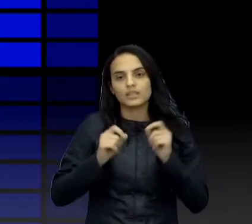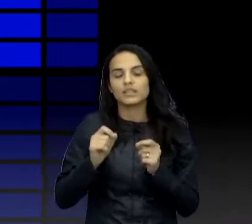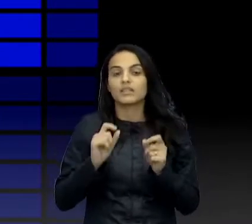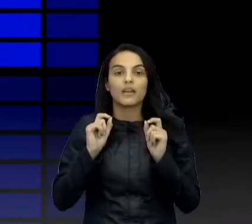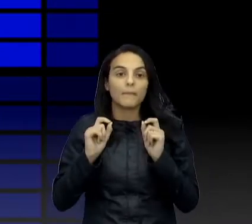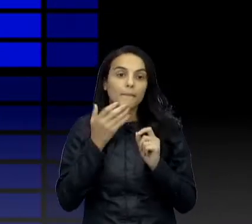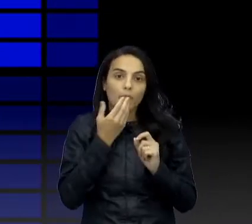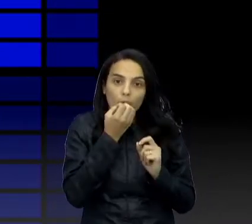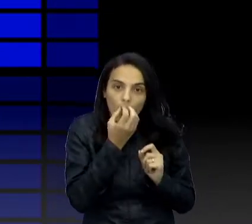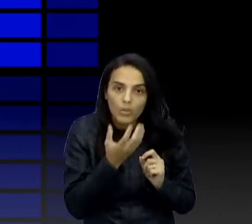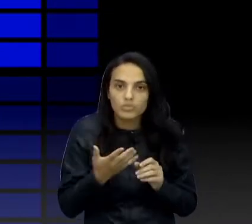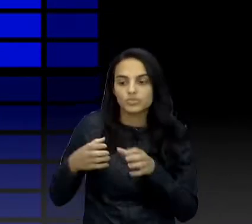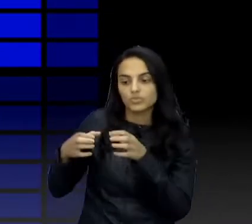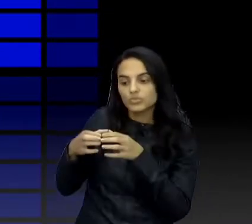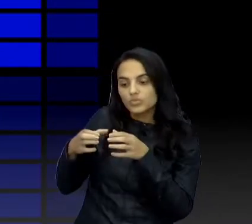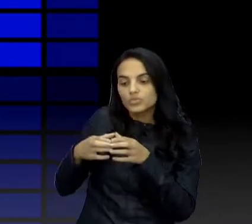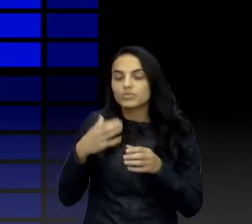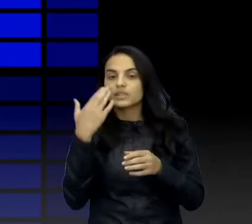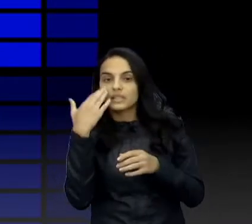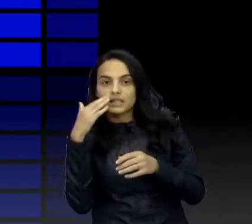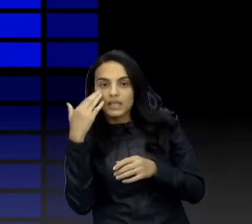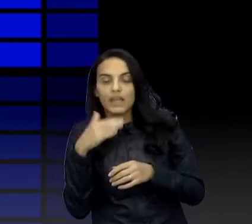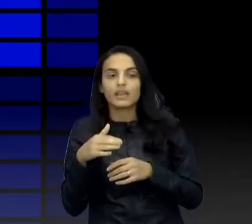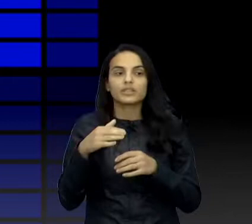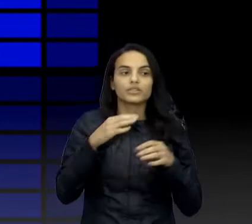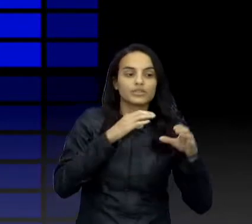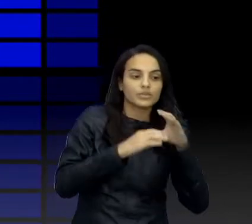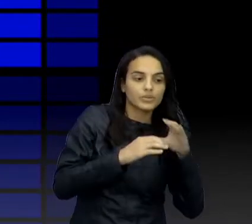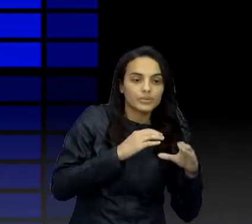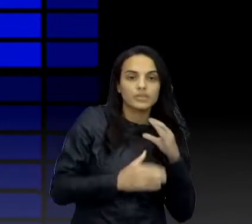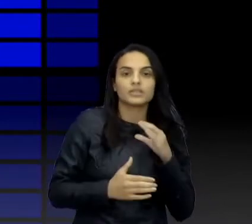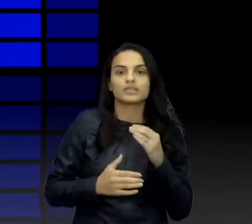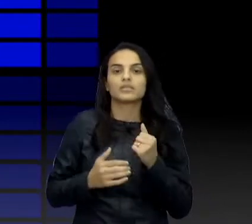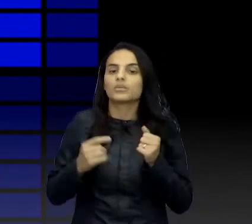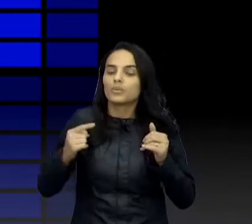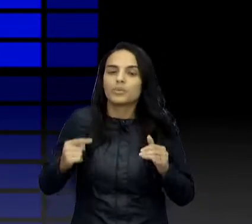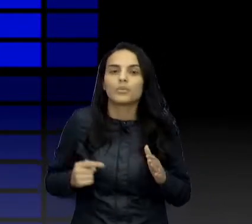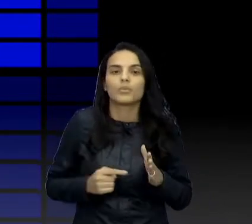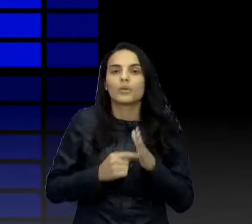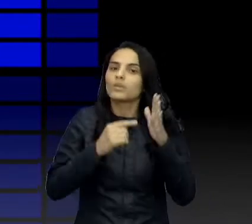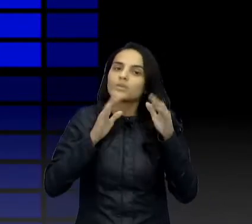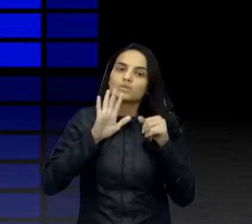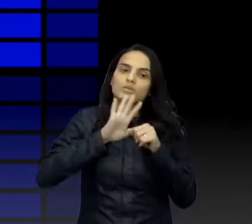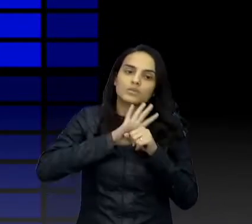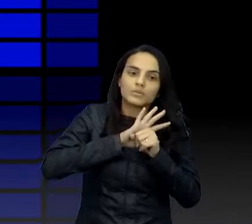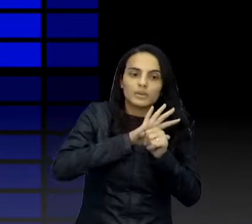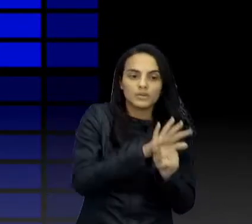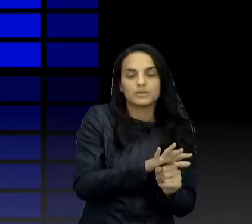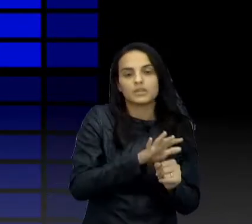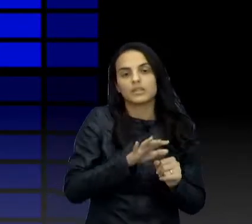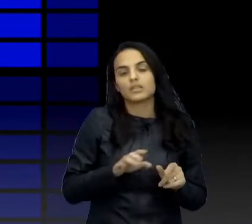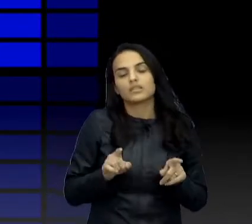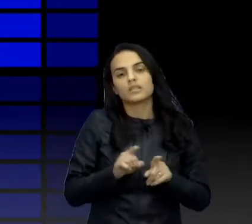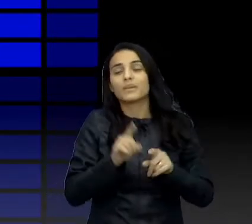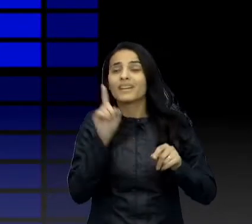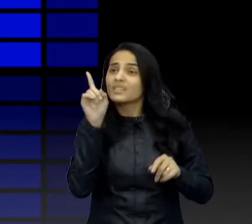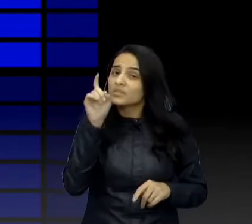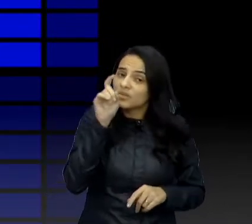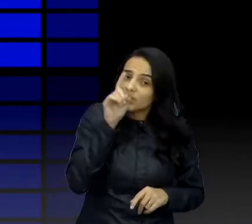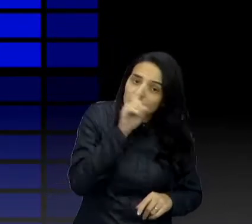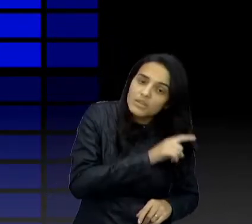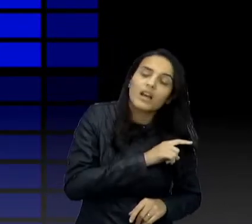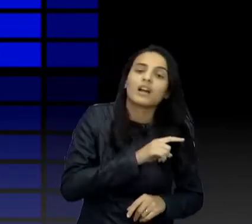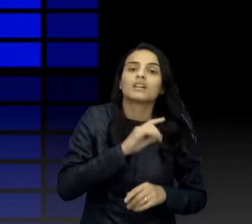grupo se entende, se comunica, e aí por conta do preconceito, por conta da dificuldade, inclusive,